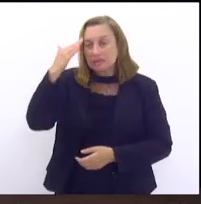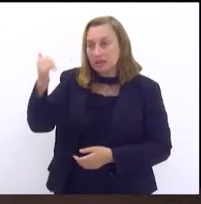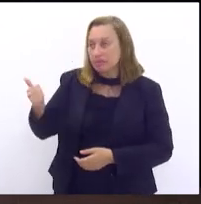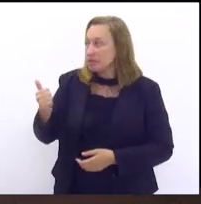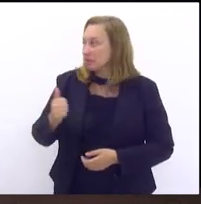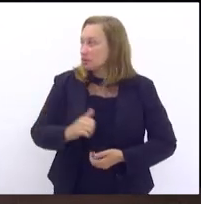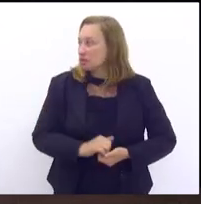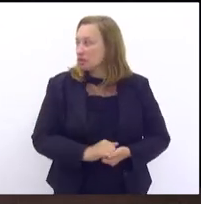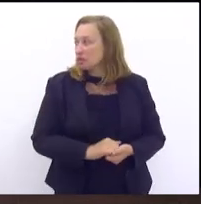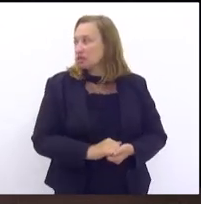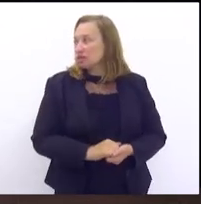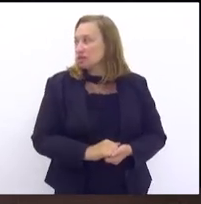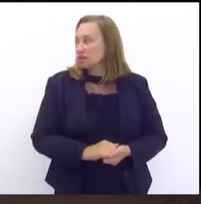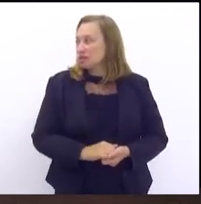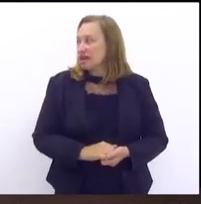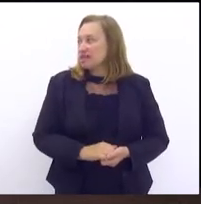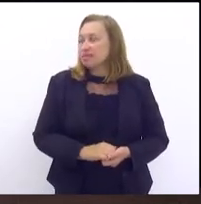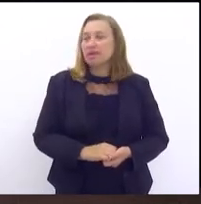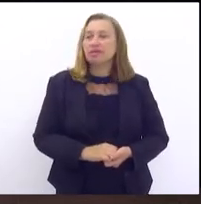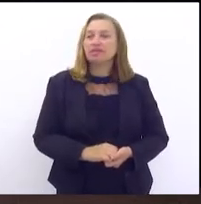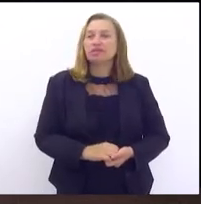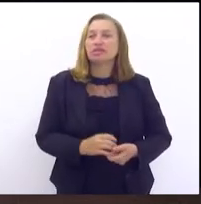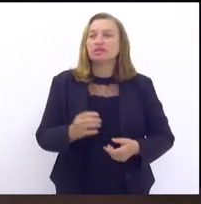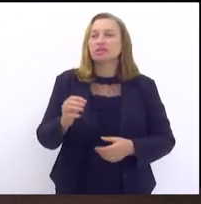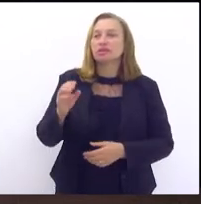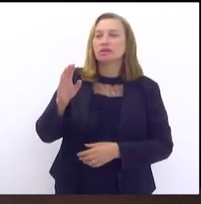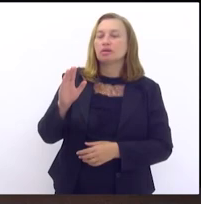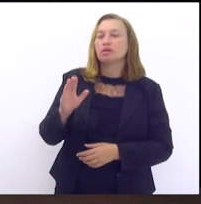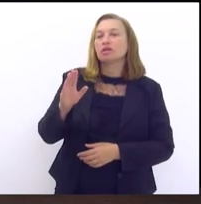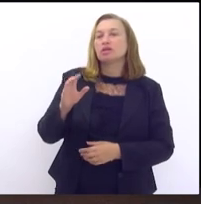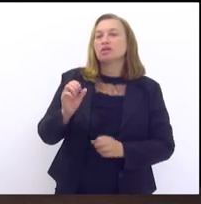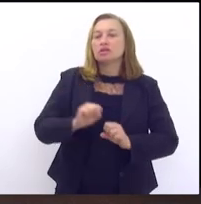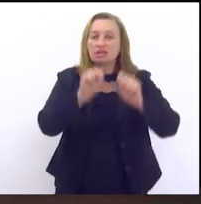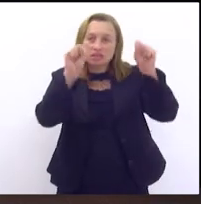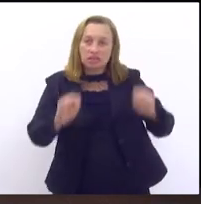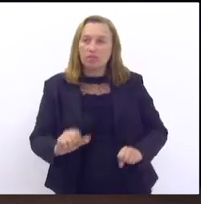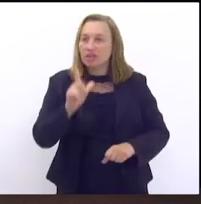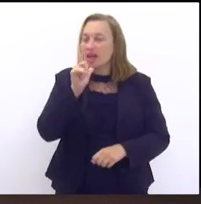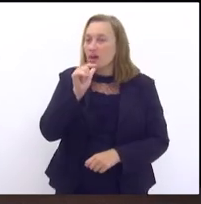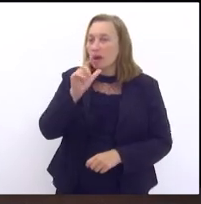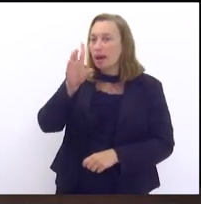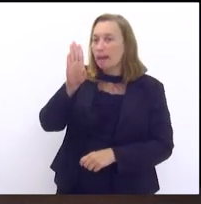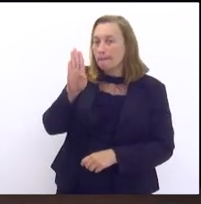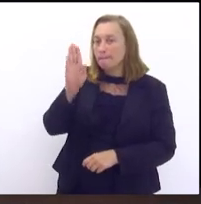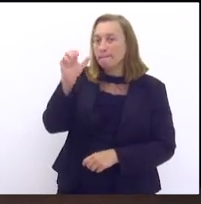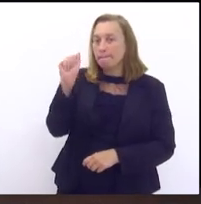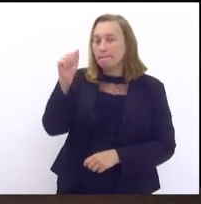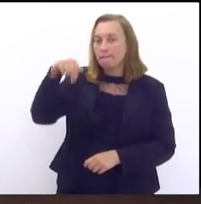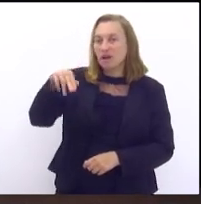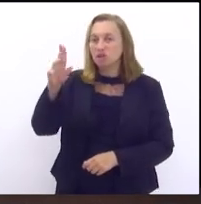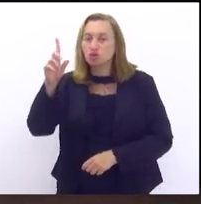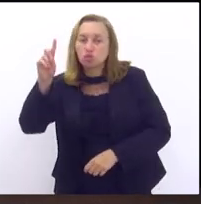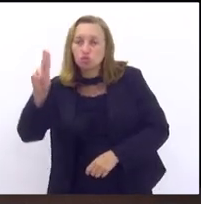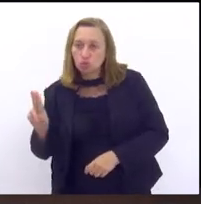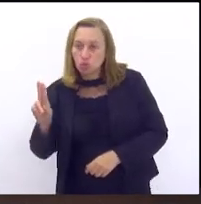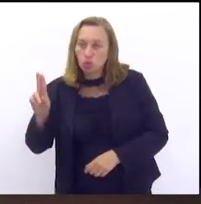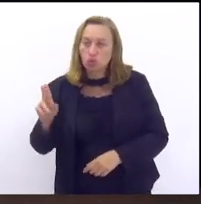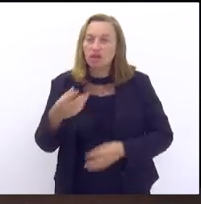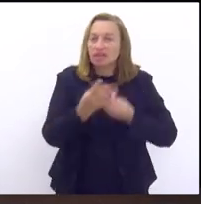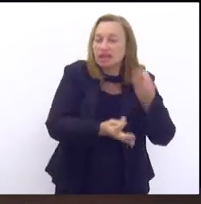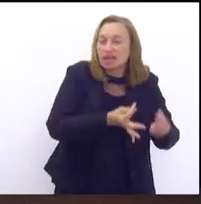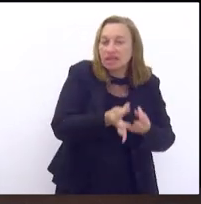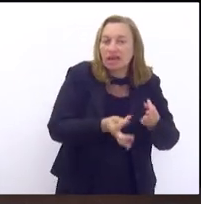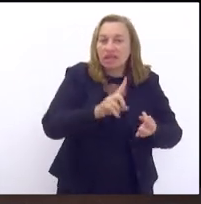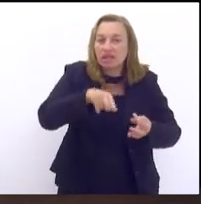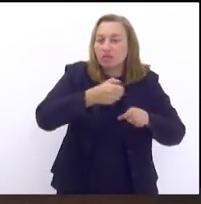a ampliação do sistema do Guandu não ocorreu, então a quantidade de água tratada e que depois é distribuída